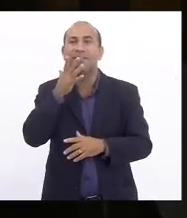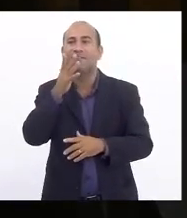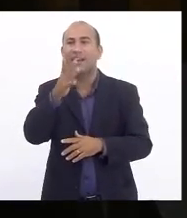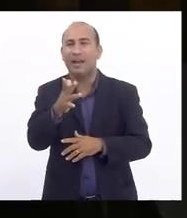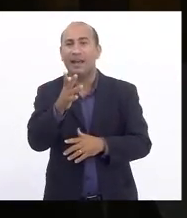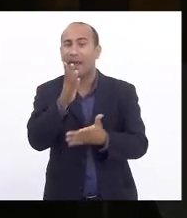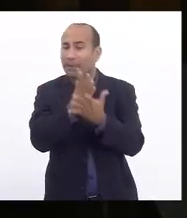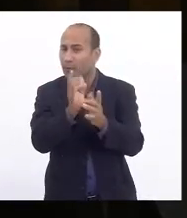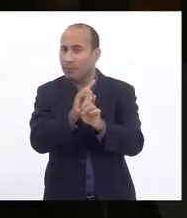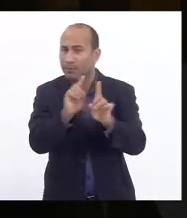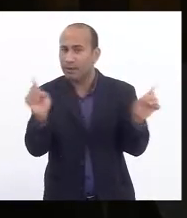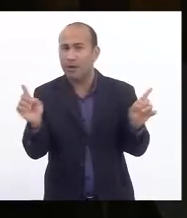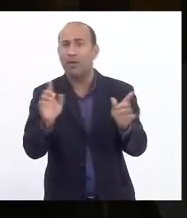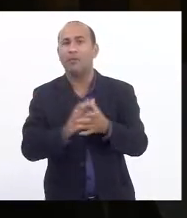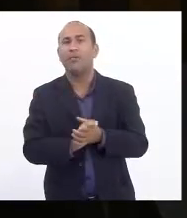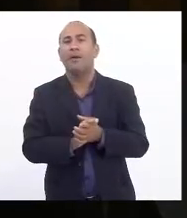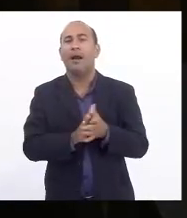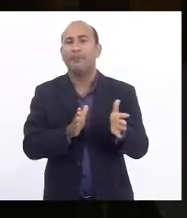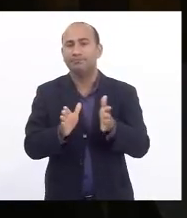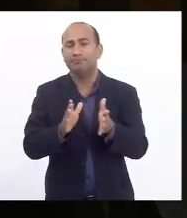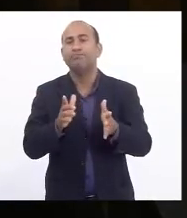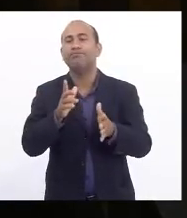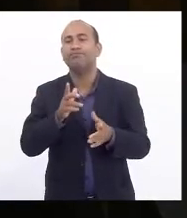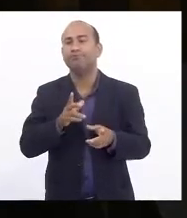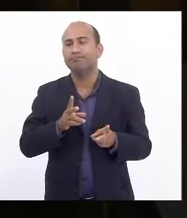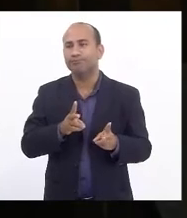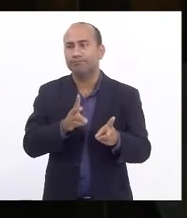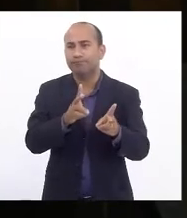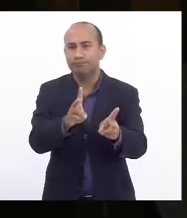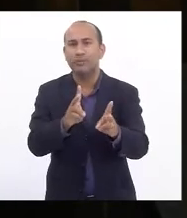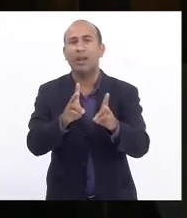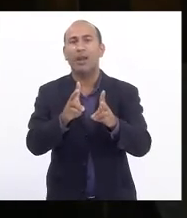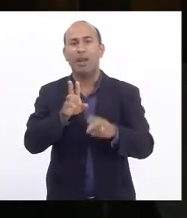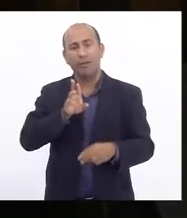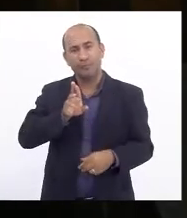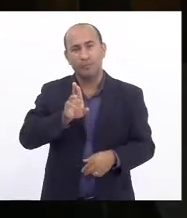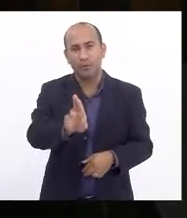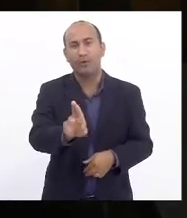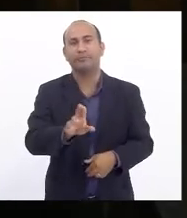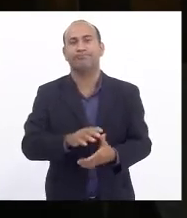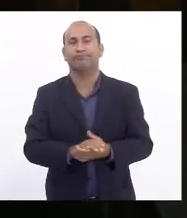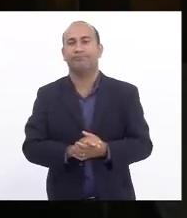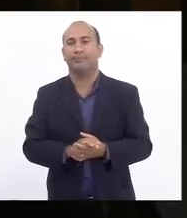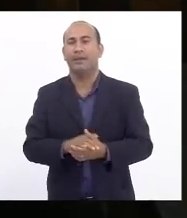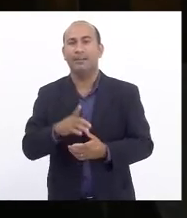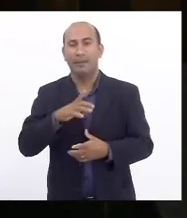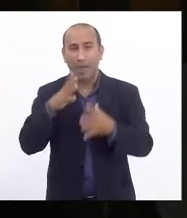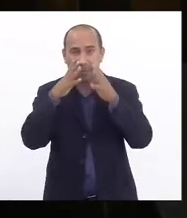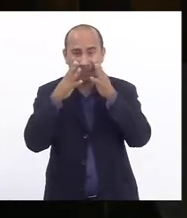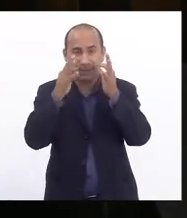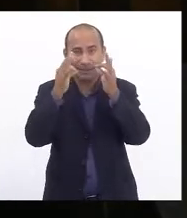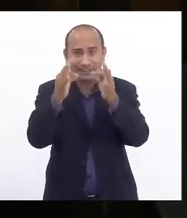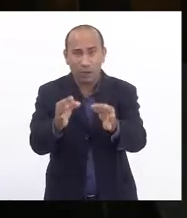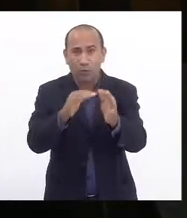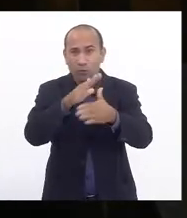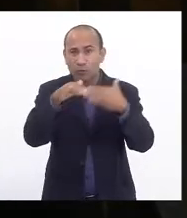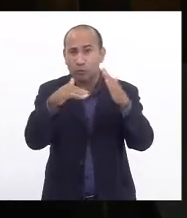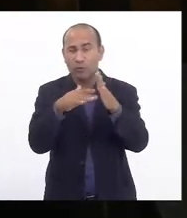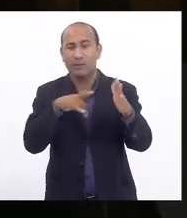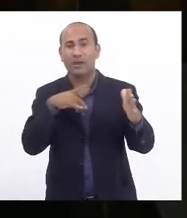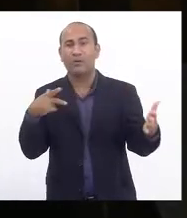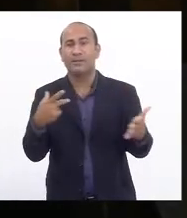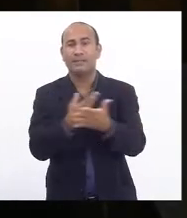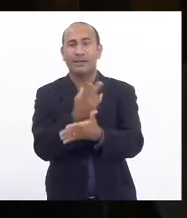esse mandato não acabou esse mandato ele continua produzindo resultados ele continua atento com tudo que vem acontecendo